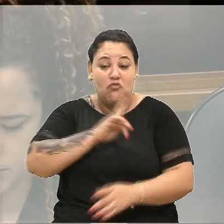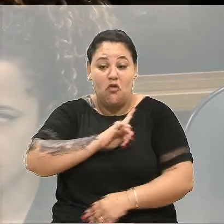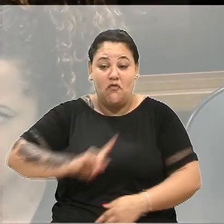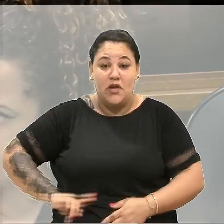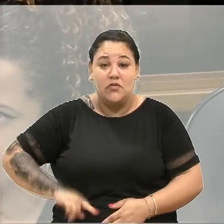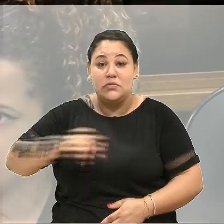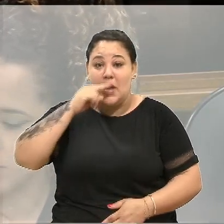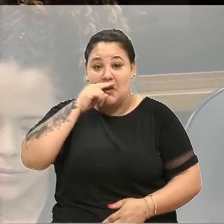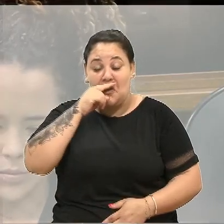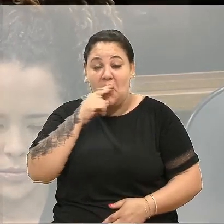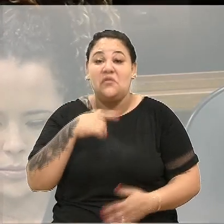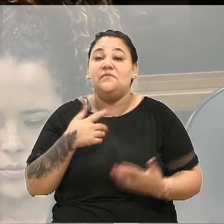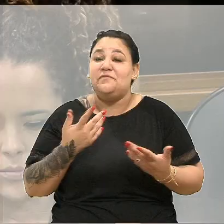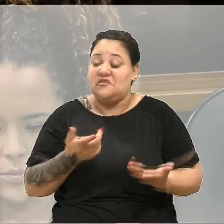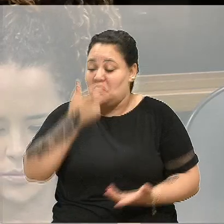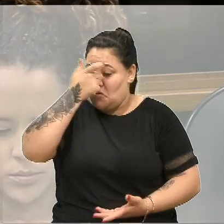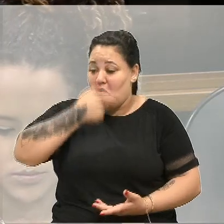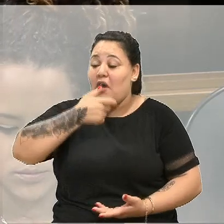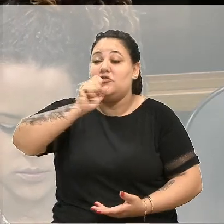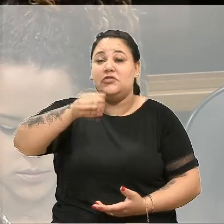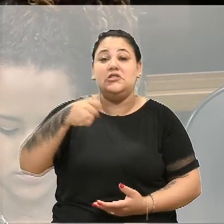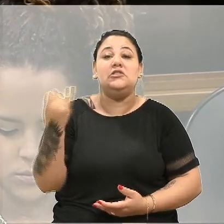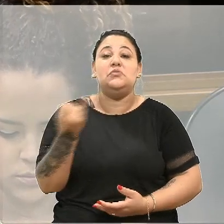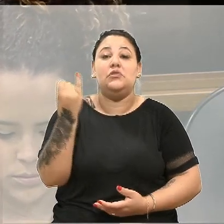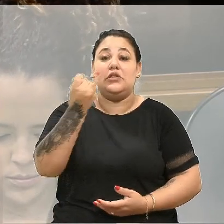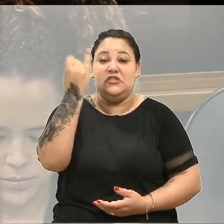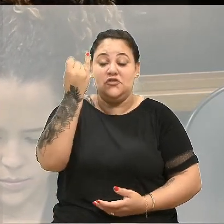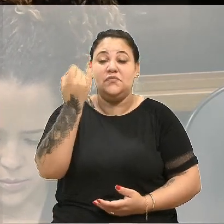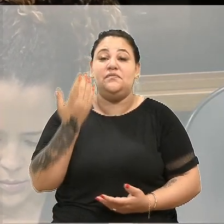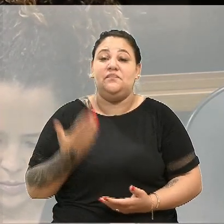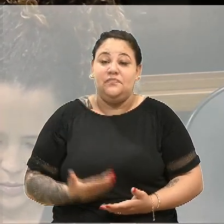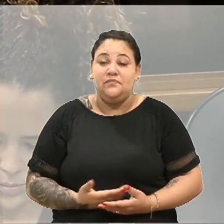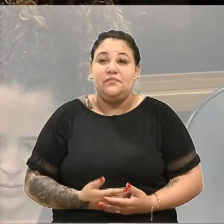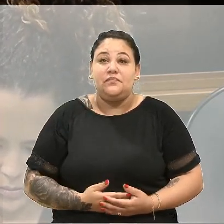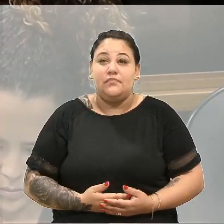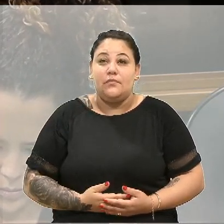é importante essa